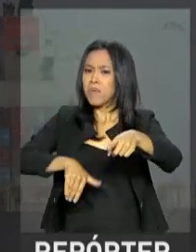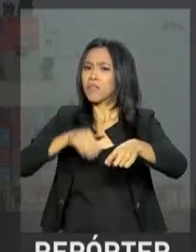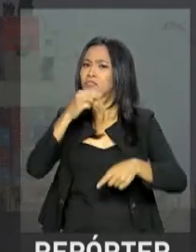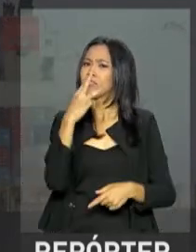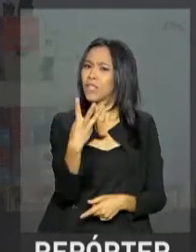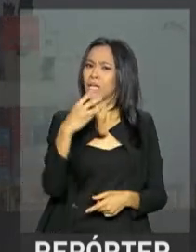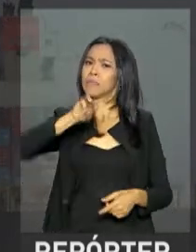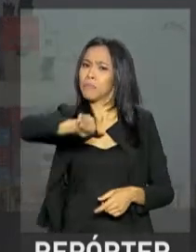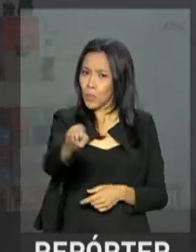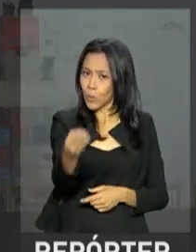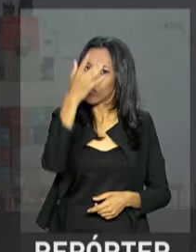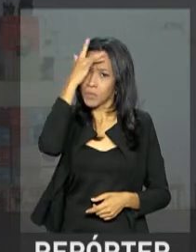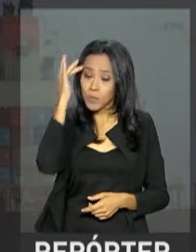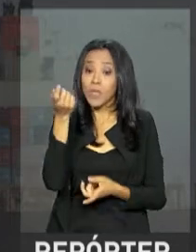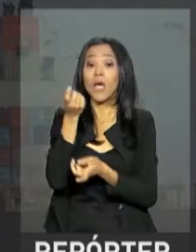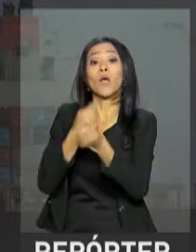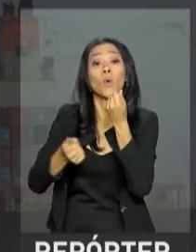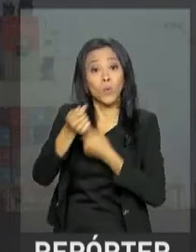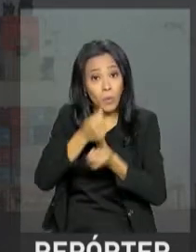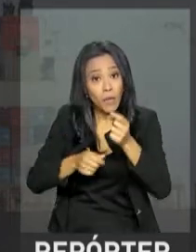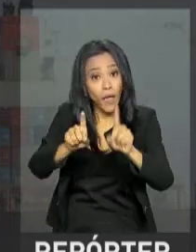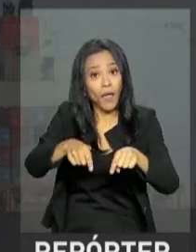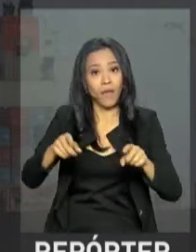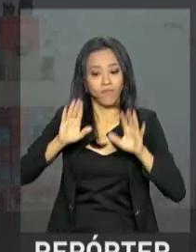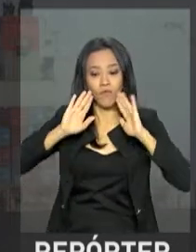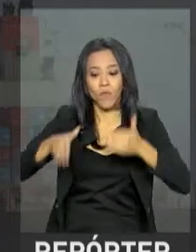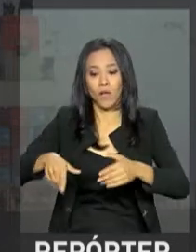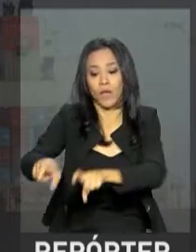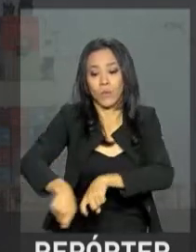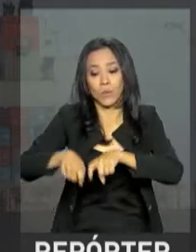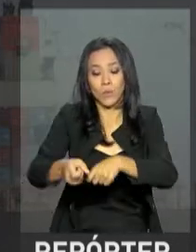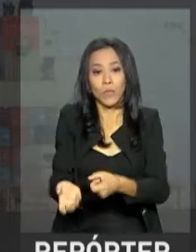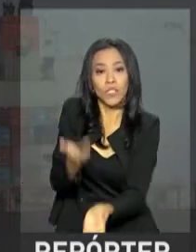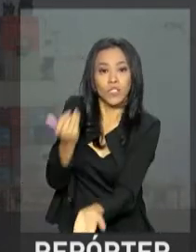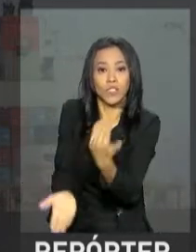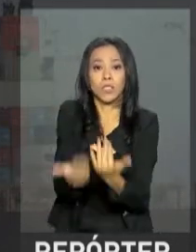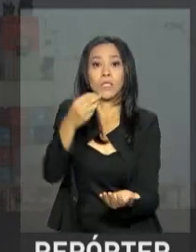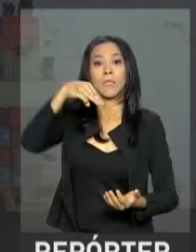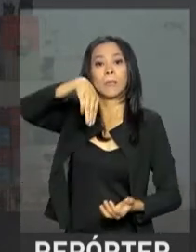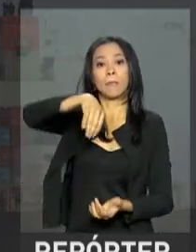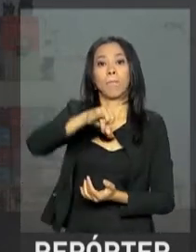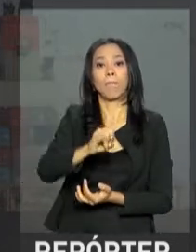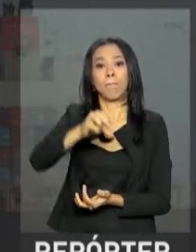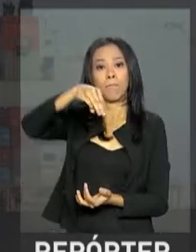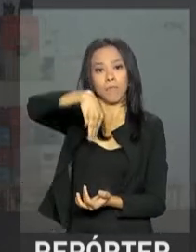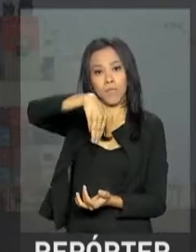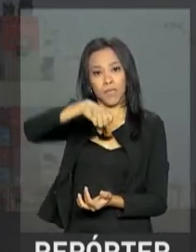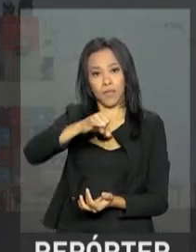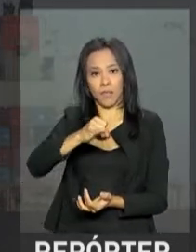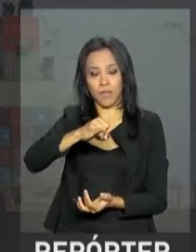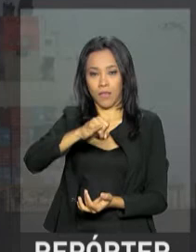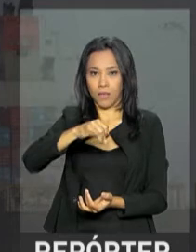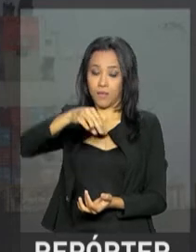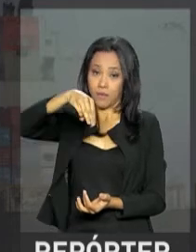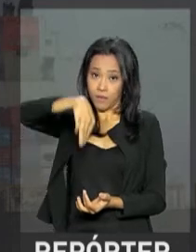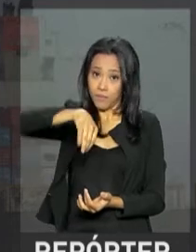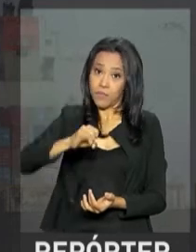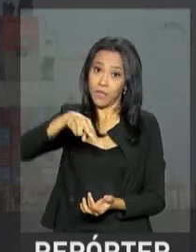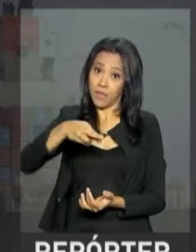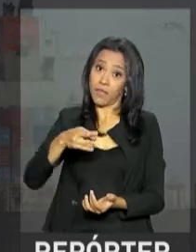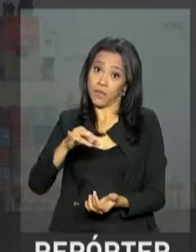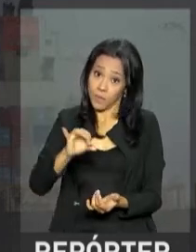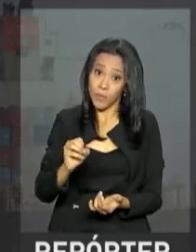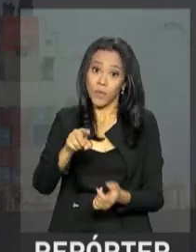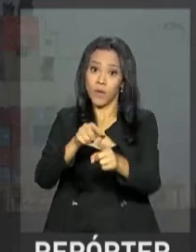habitantes e economia baseada na agricultura e extração de minérios o comércio bilateral chegou a mais de 40 milhões